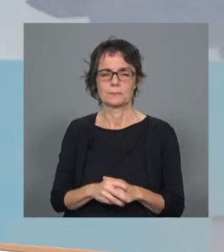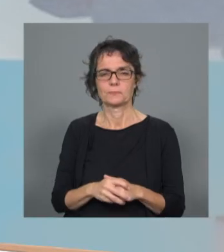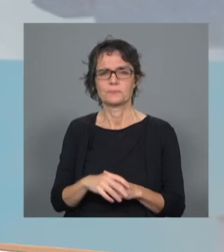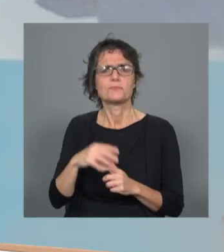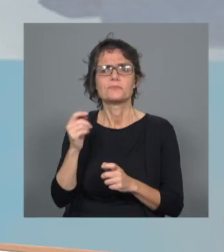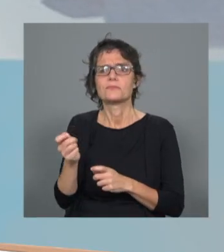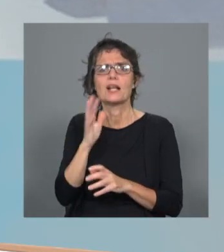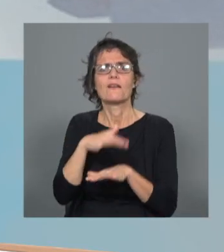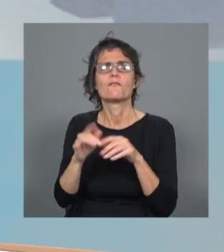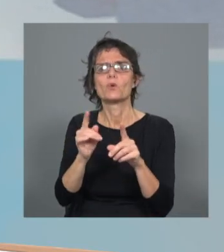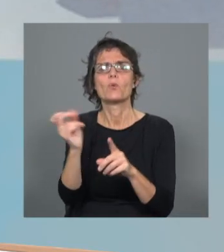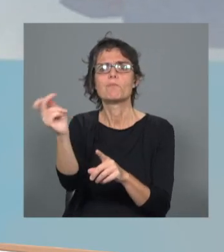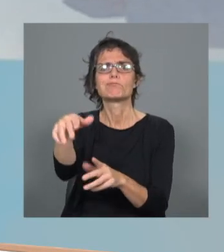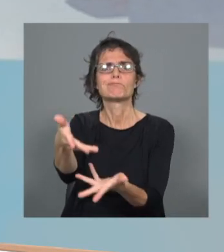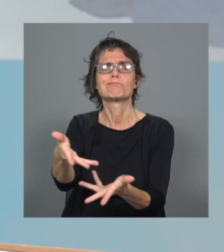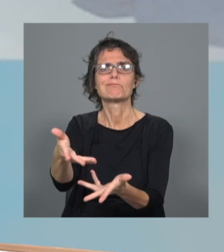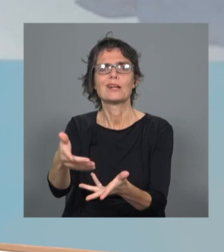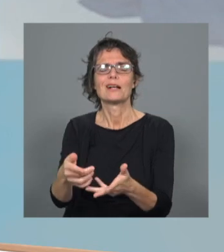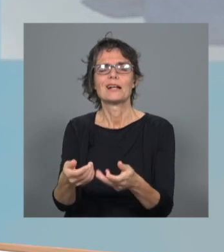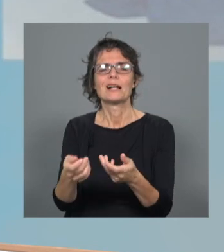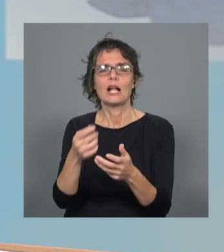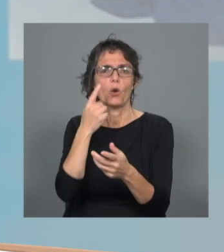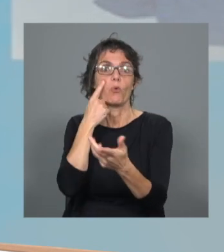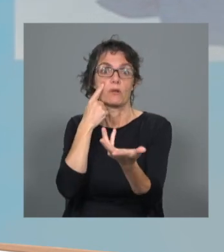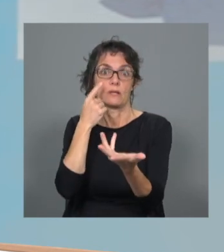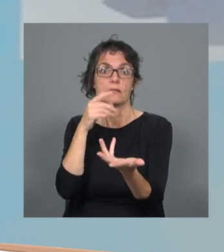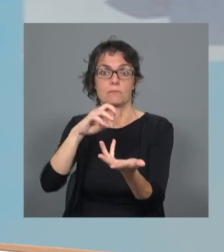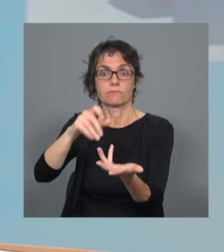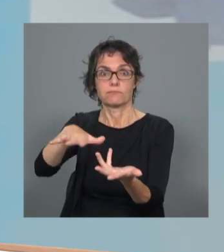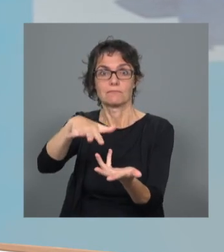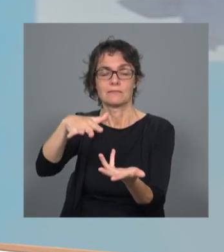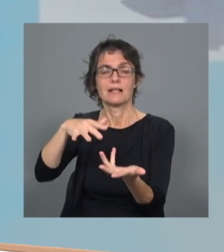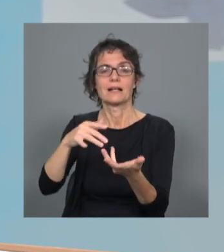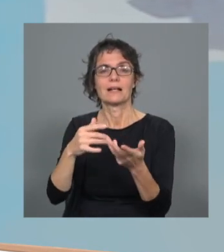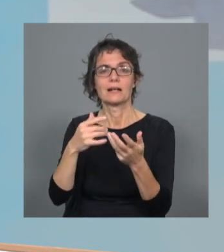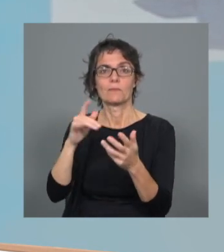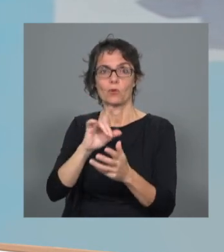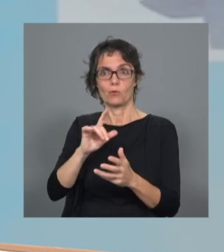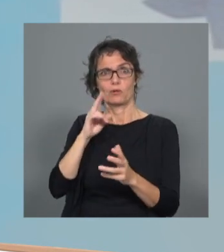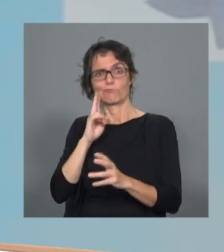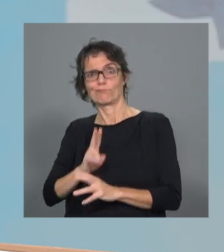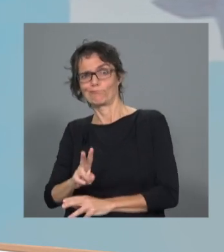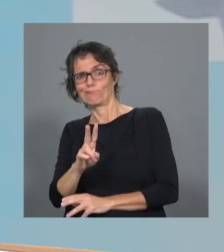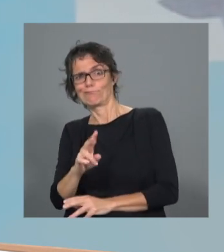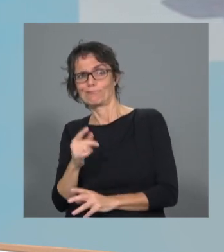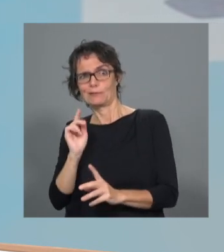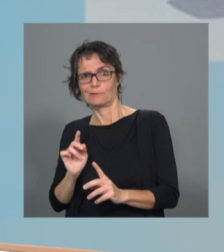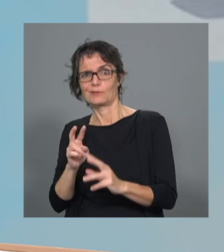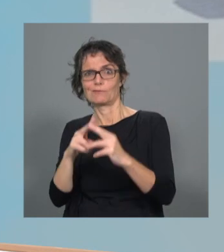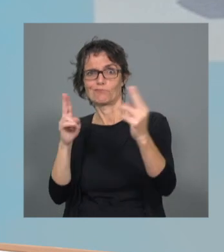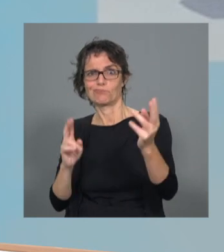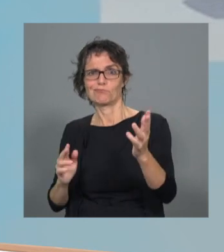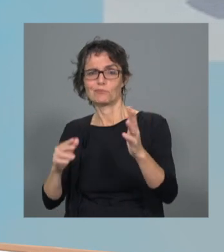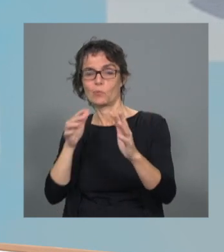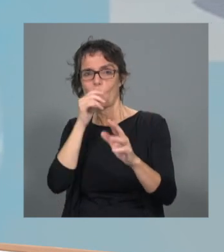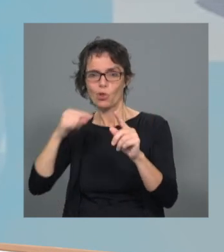aquele lugar que é muito conhecido do país inteiro, que Lisboa olha e que tem que atravessar o rio para